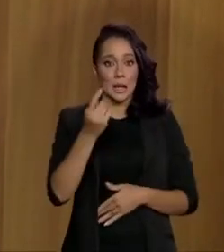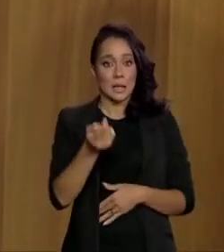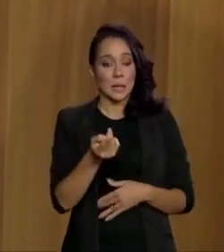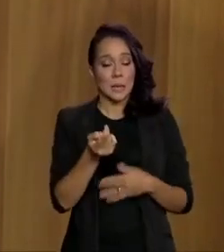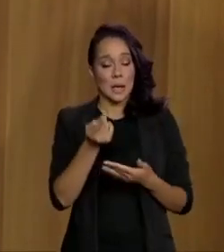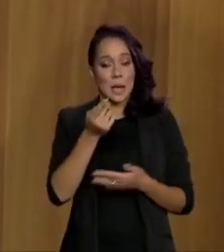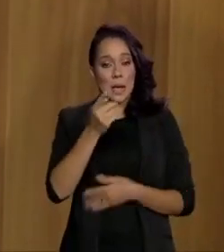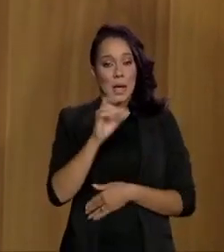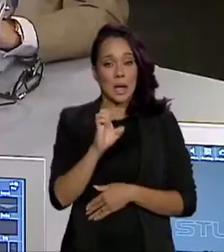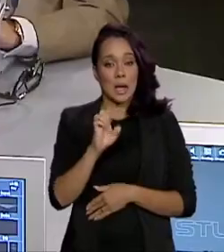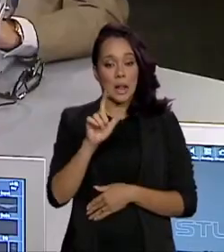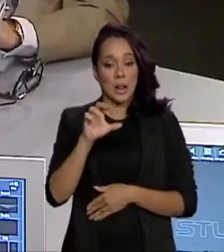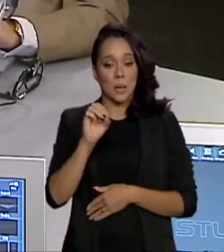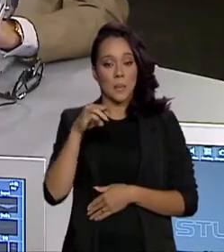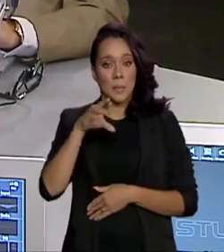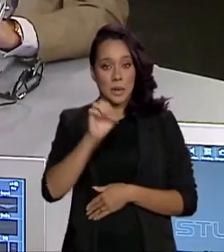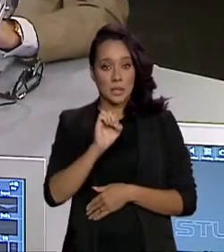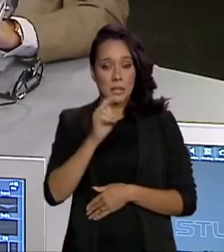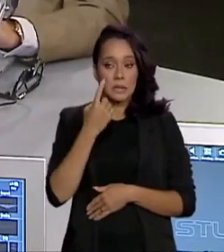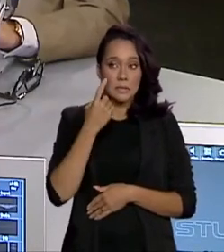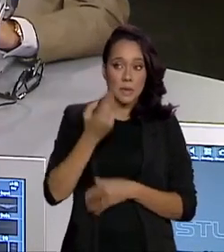executivos.